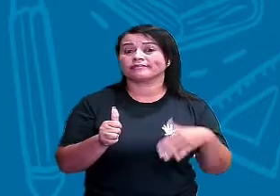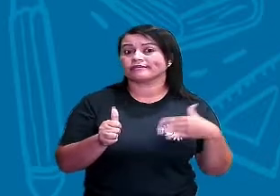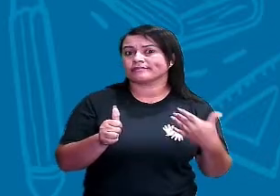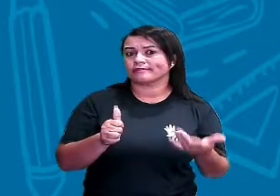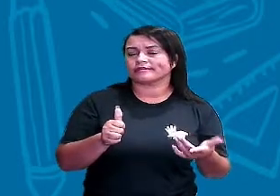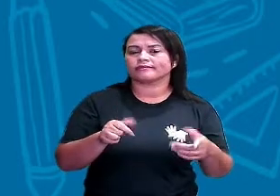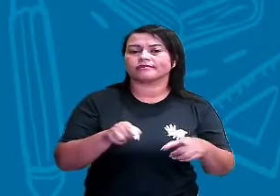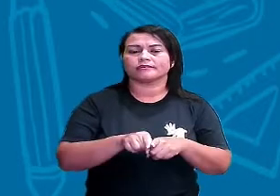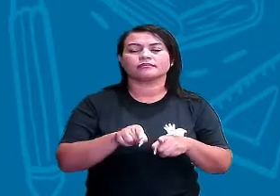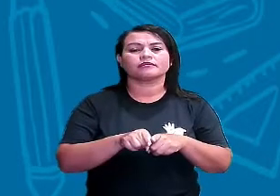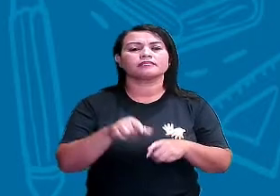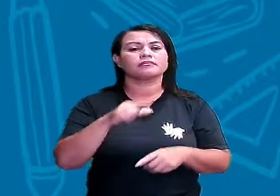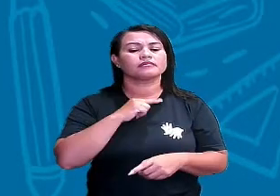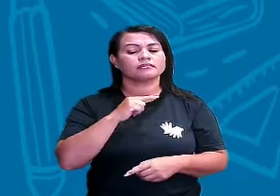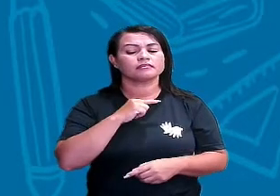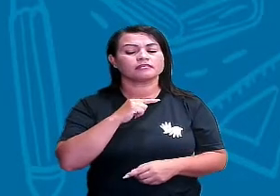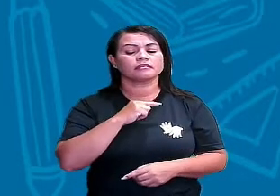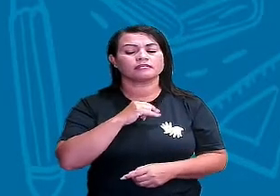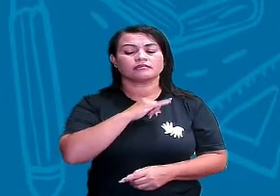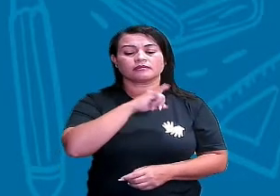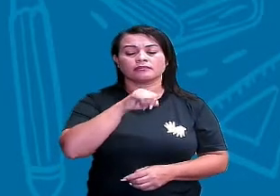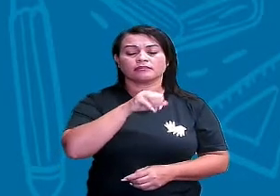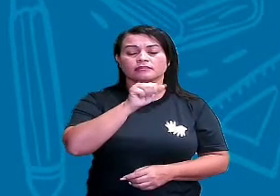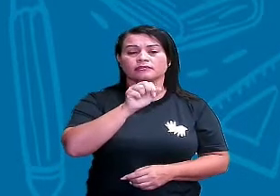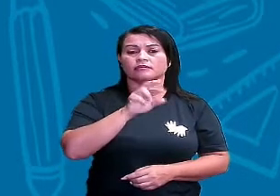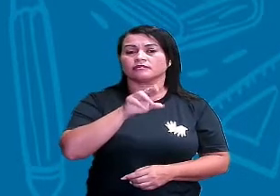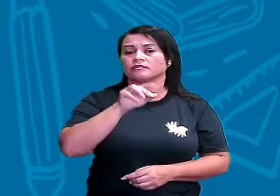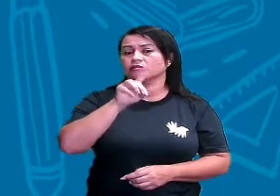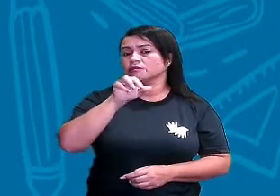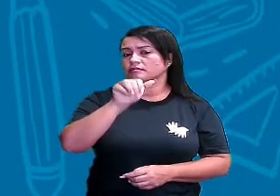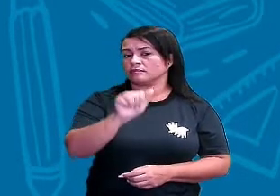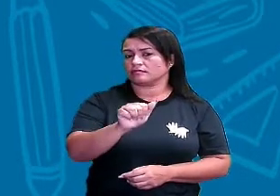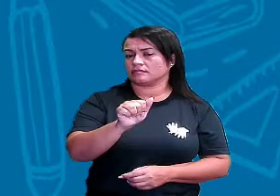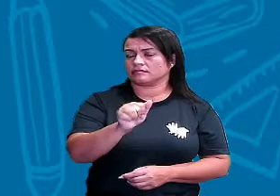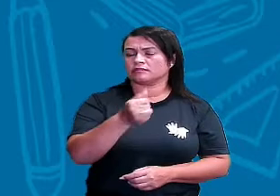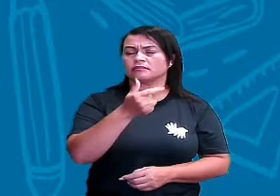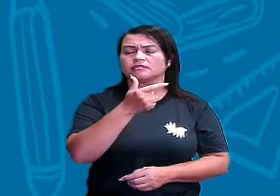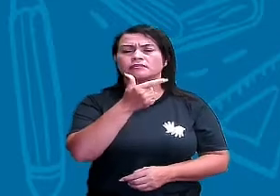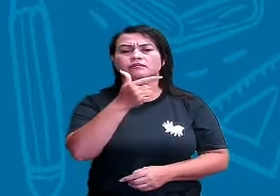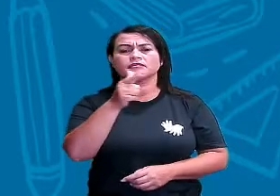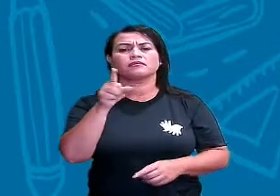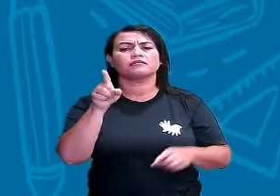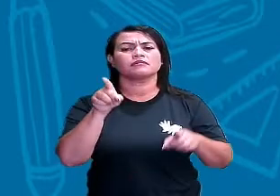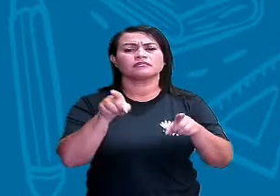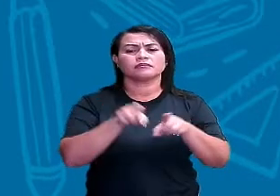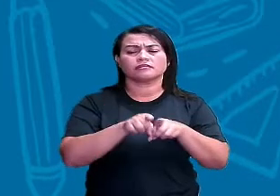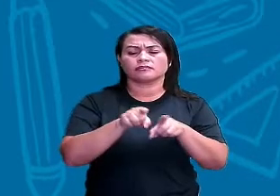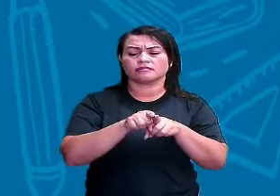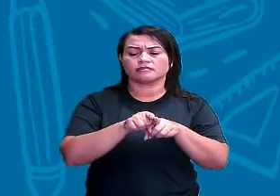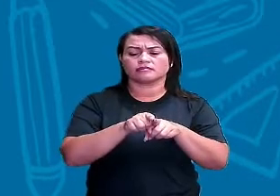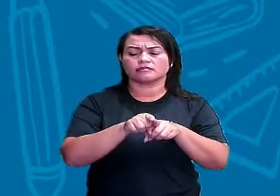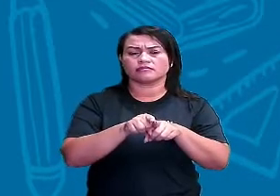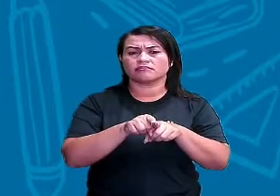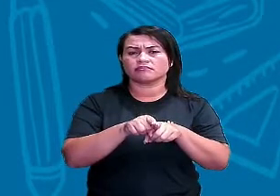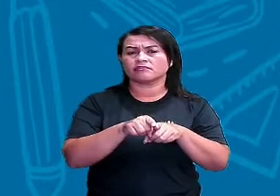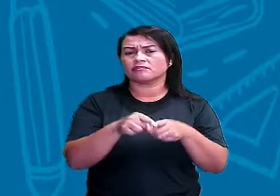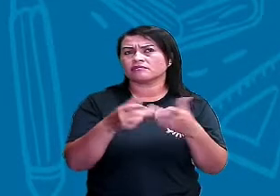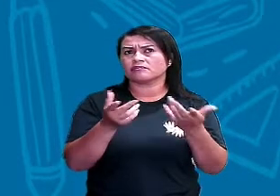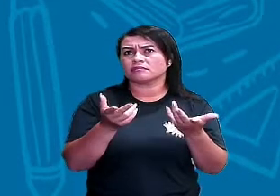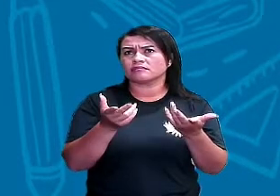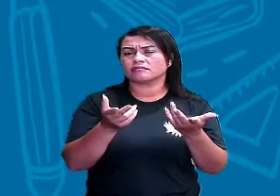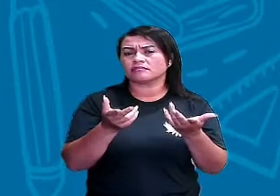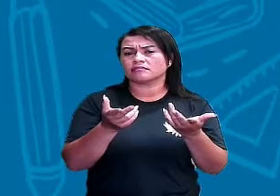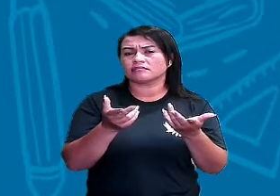ter também a jarda e eu vou ter outras unidades que não me tem assim uma